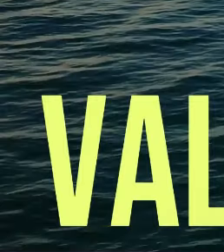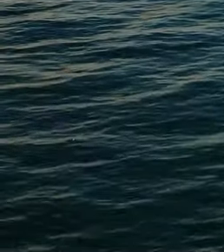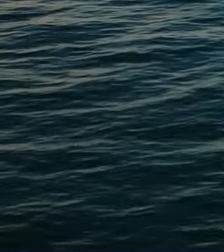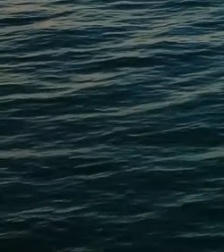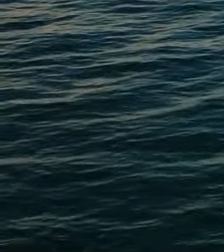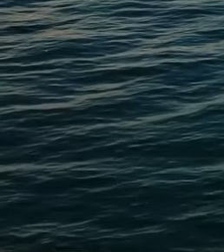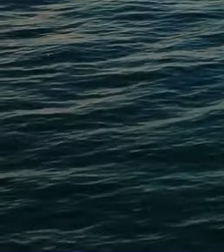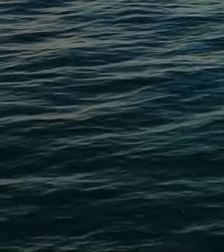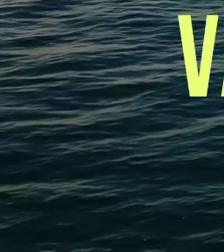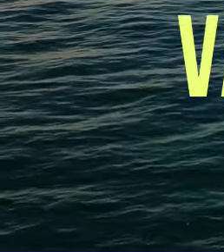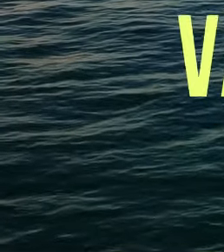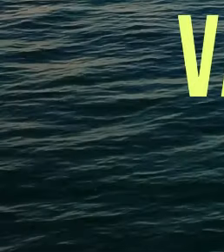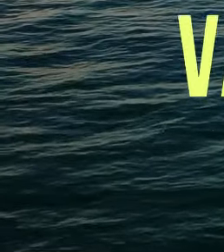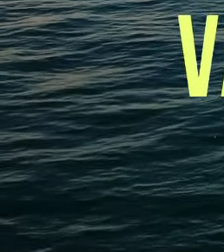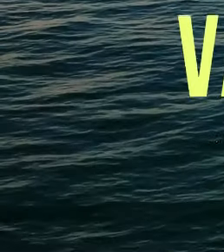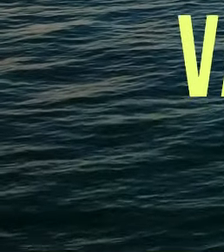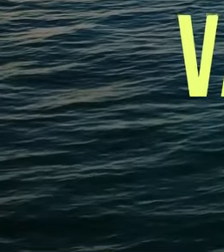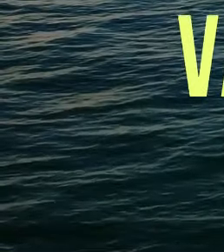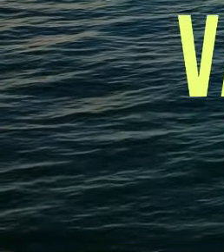não